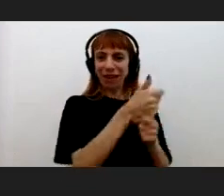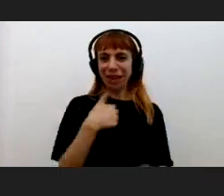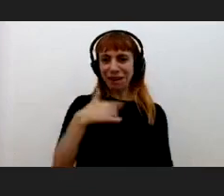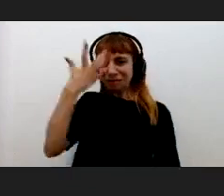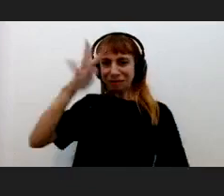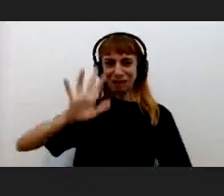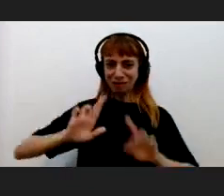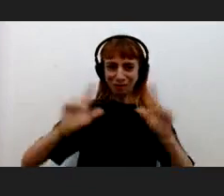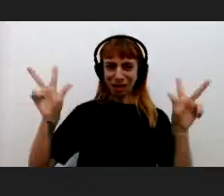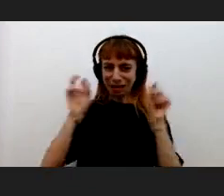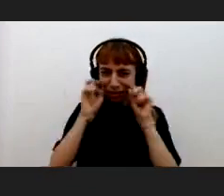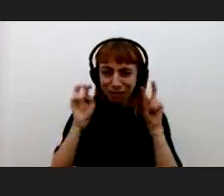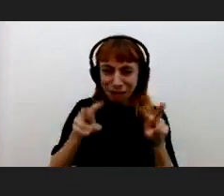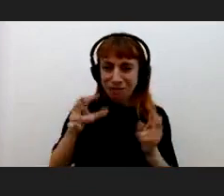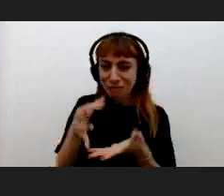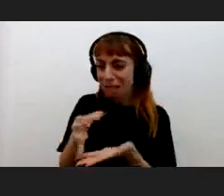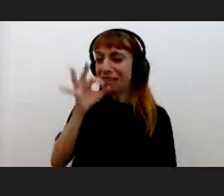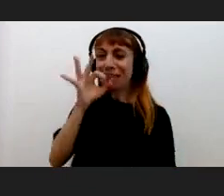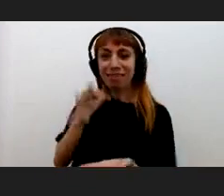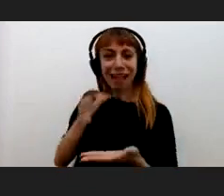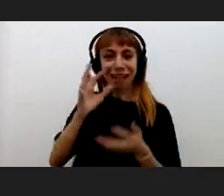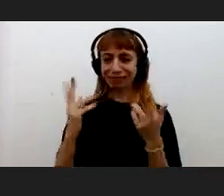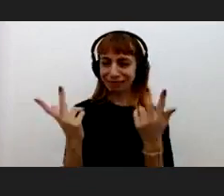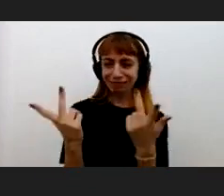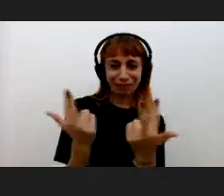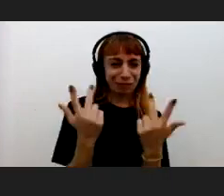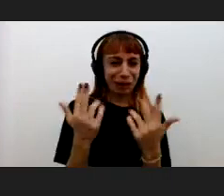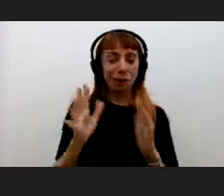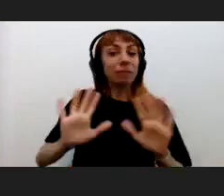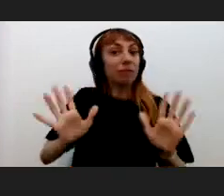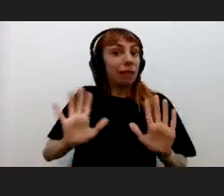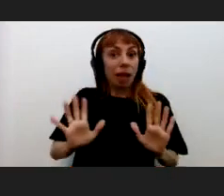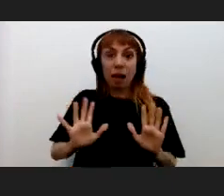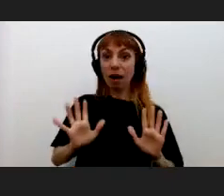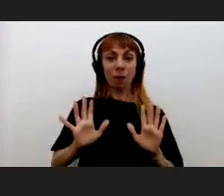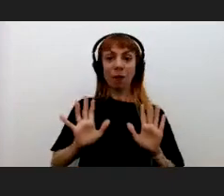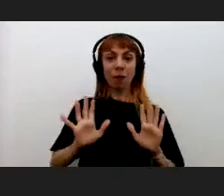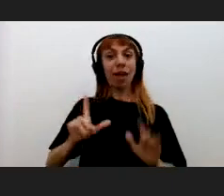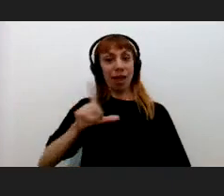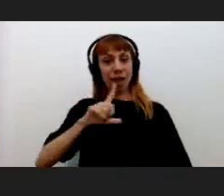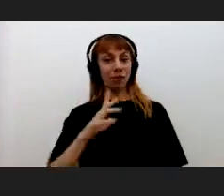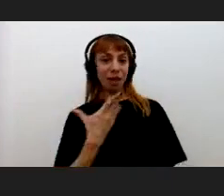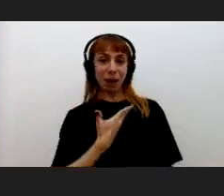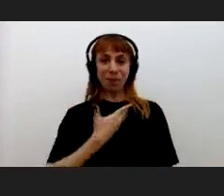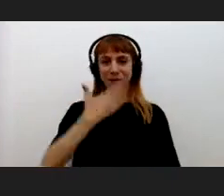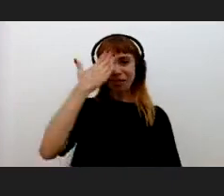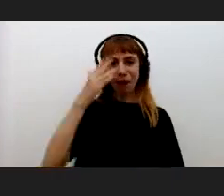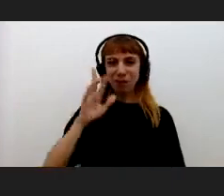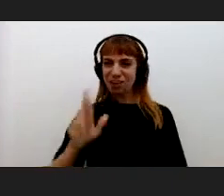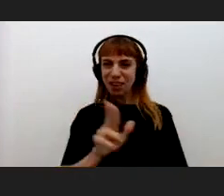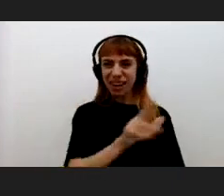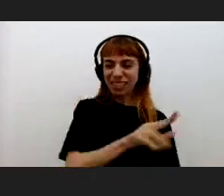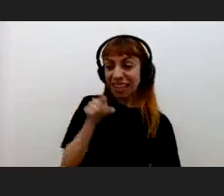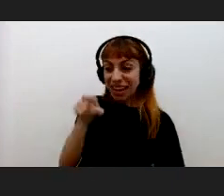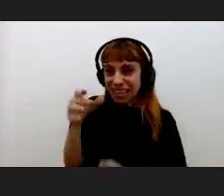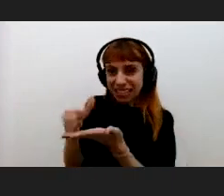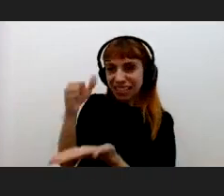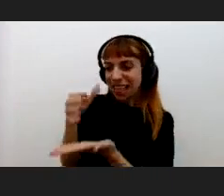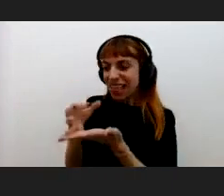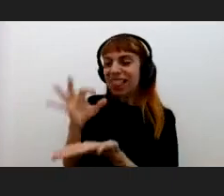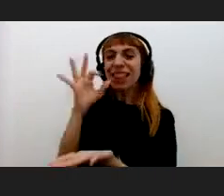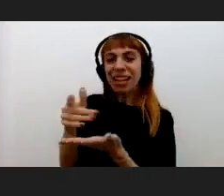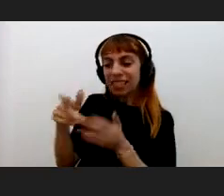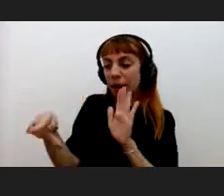né? Quer dizer, eu não estive inserida no mesmo meio social que esses amigos foram inseridos para fazer